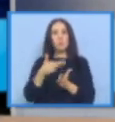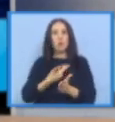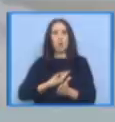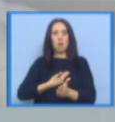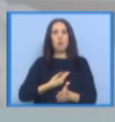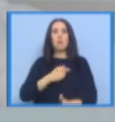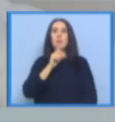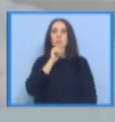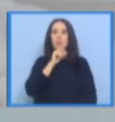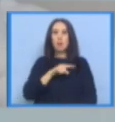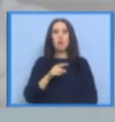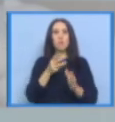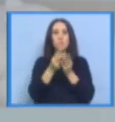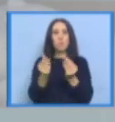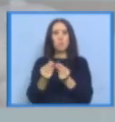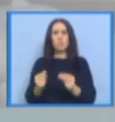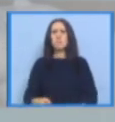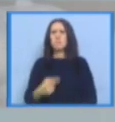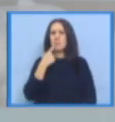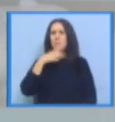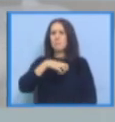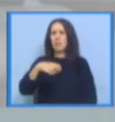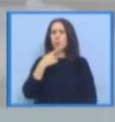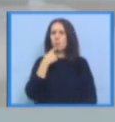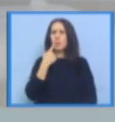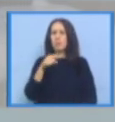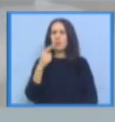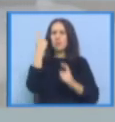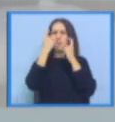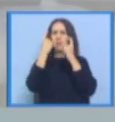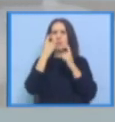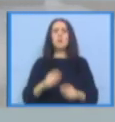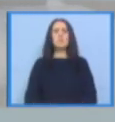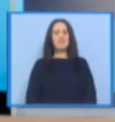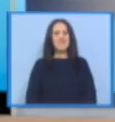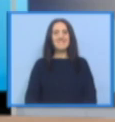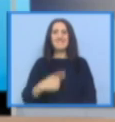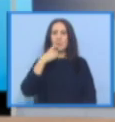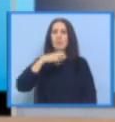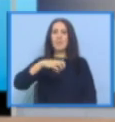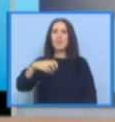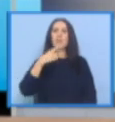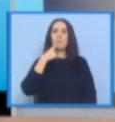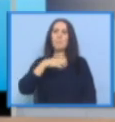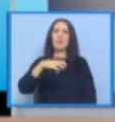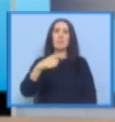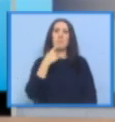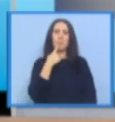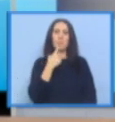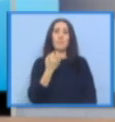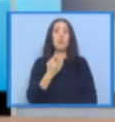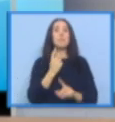temos que ultrapassar. E são muitas pedras que são enunciadas nesta são muitas reflexão. Pedras, são muitas pedras.